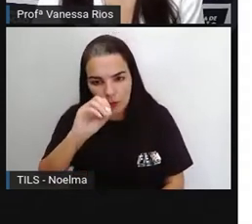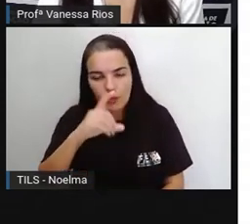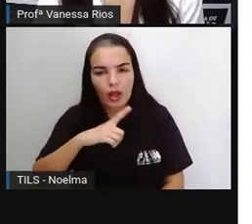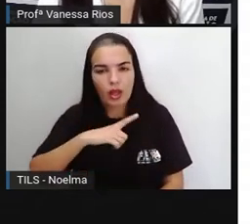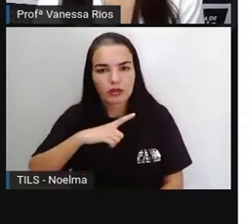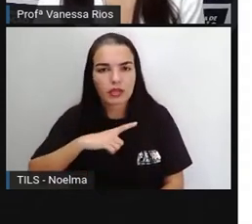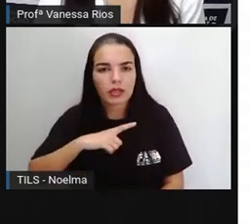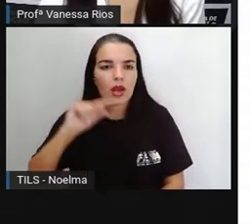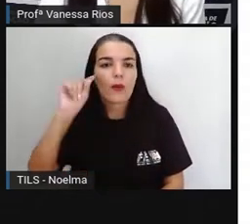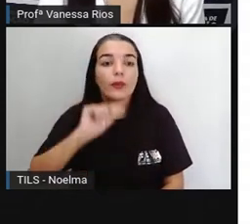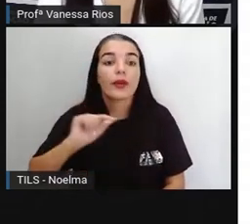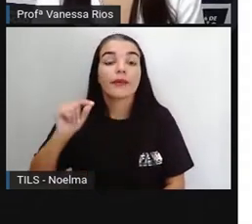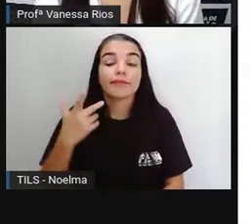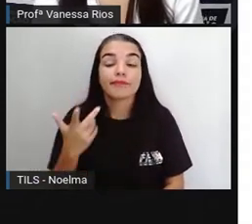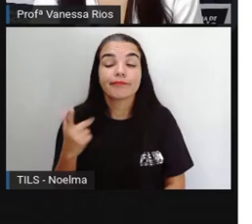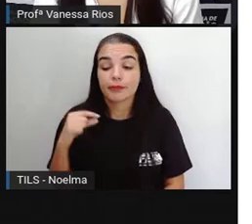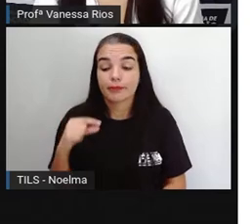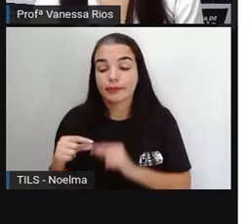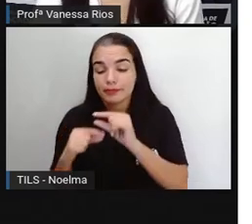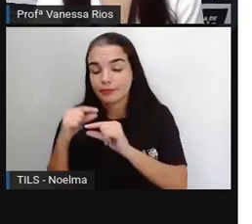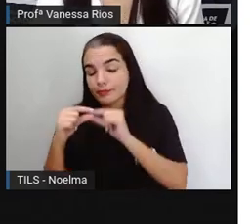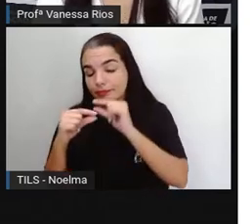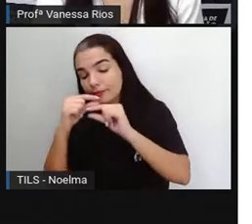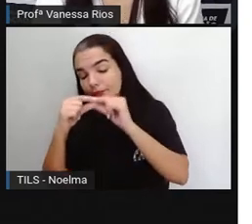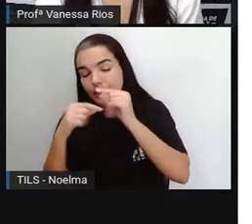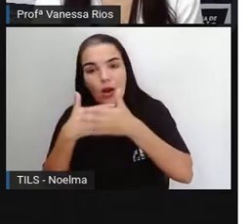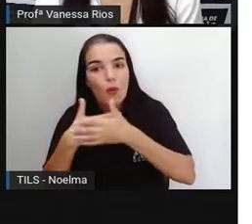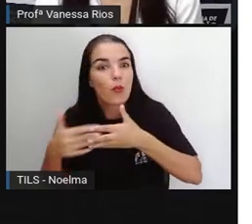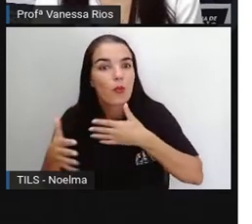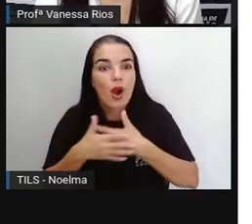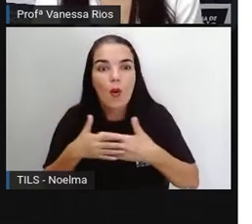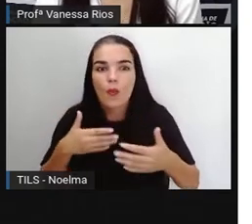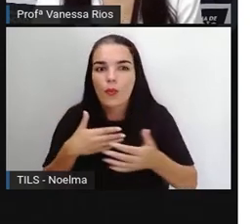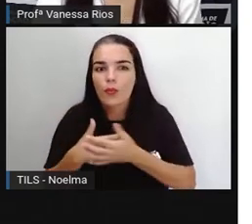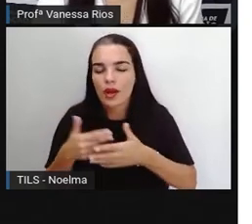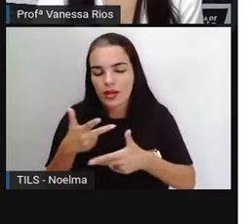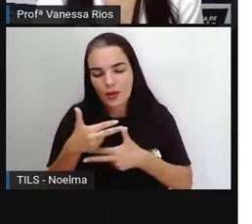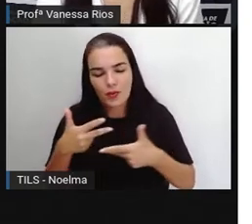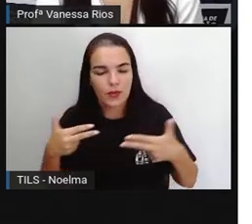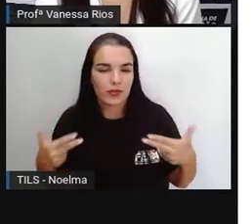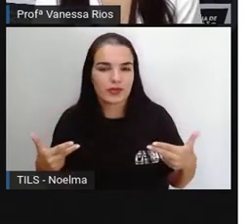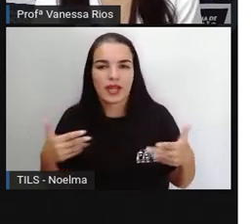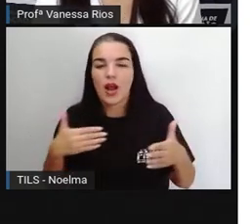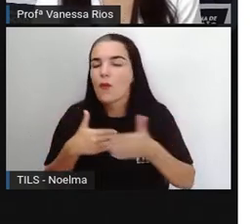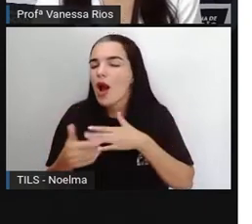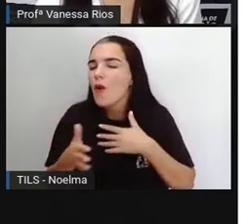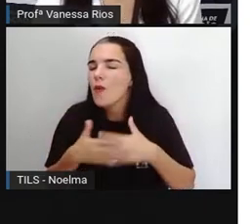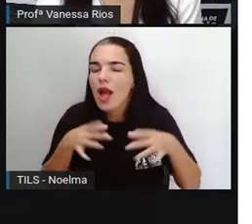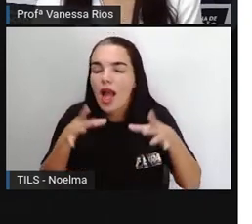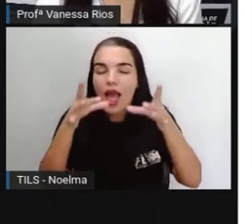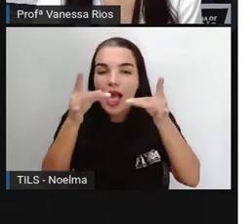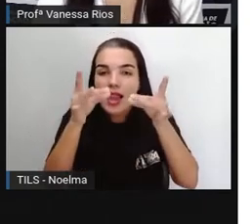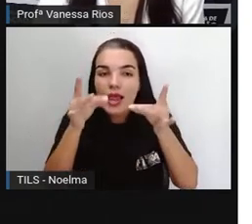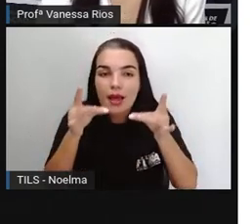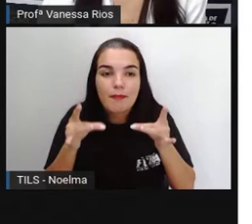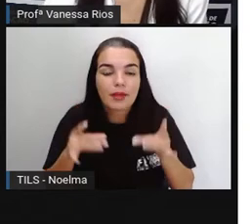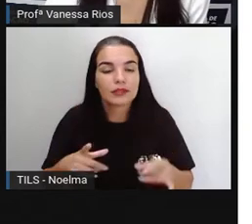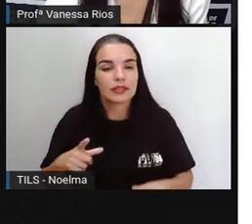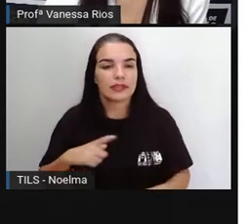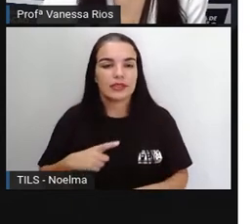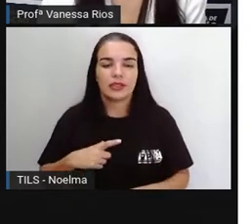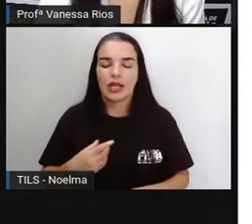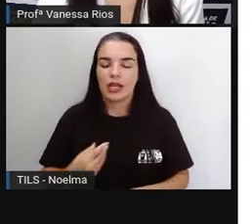aí que átomo são as partículas formadoras de qualquer material, de qualquer elemento existente